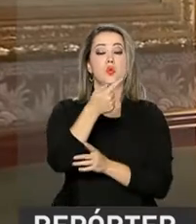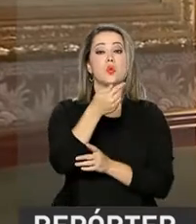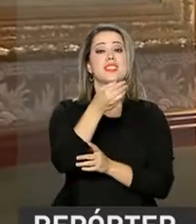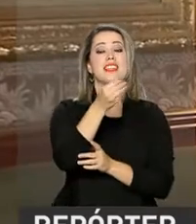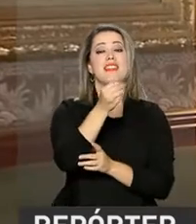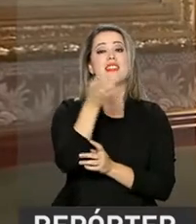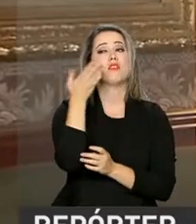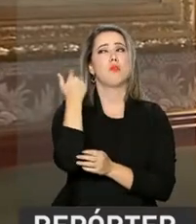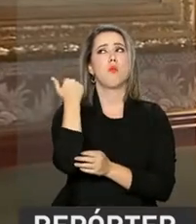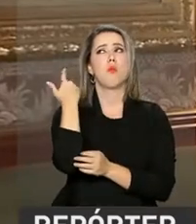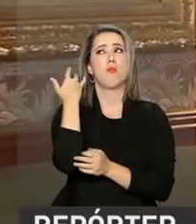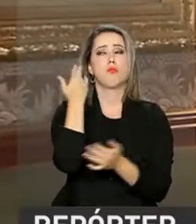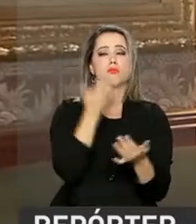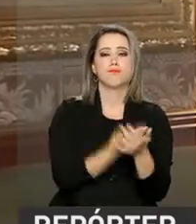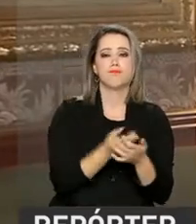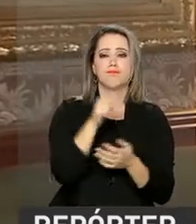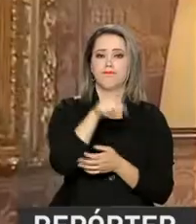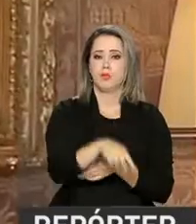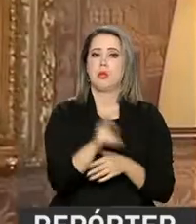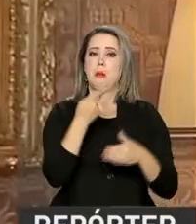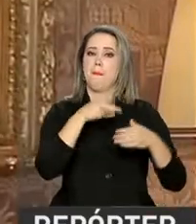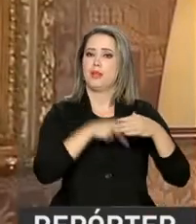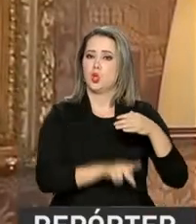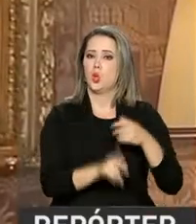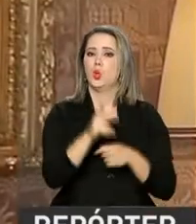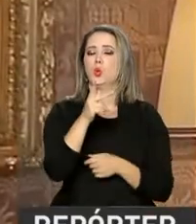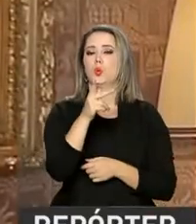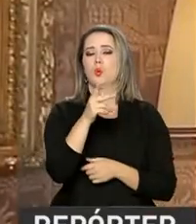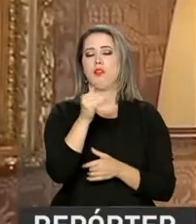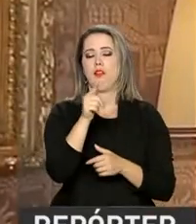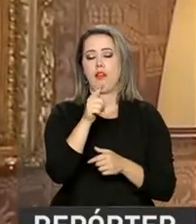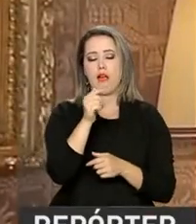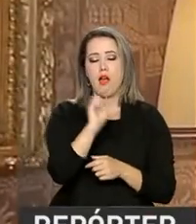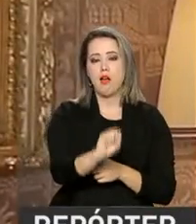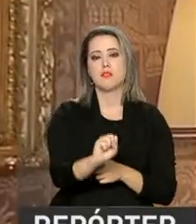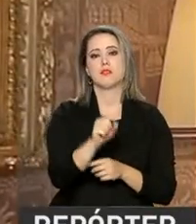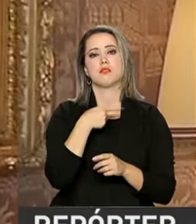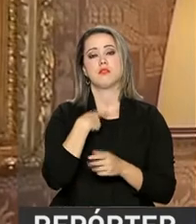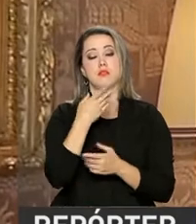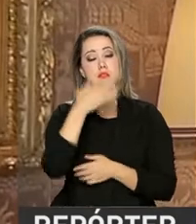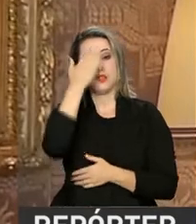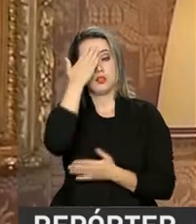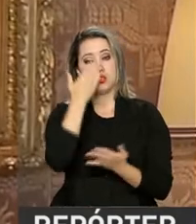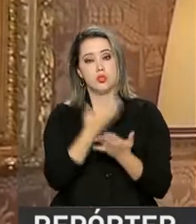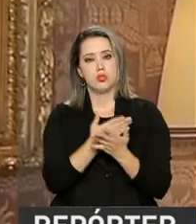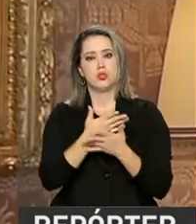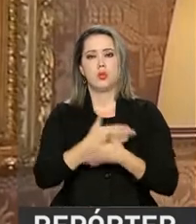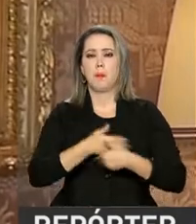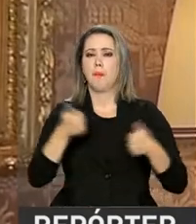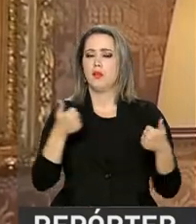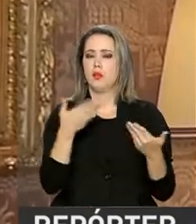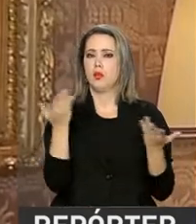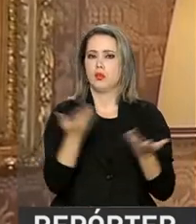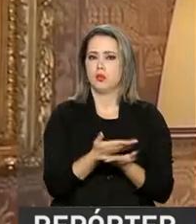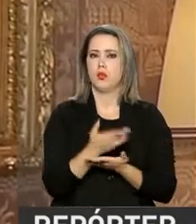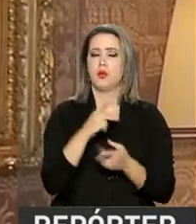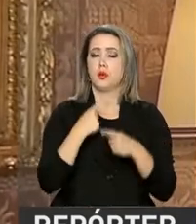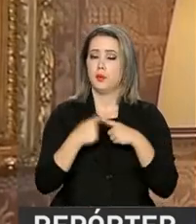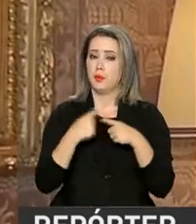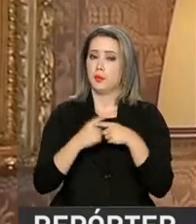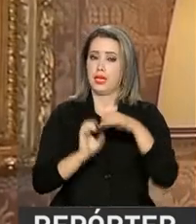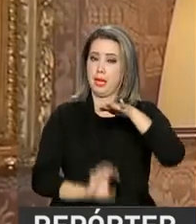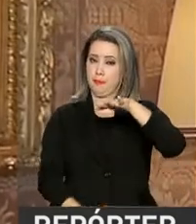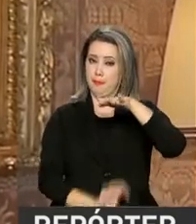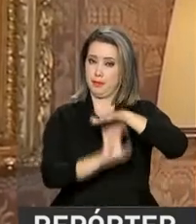petróleo e gás natural no Brasil, os negócios devem aumentar com o fim da obrigatoriedade da Petrobras